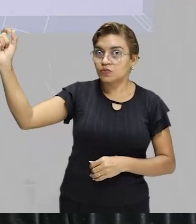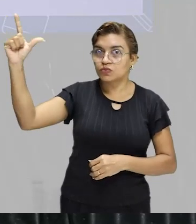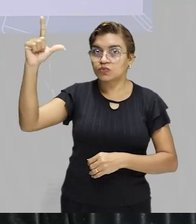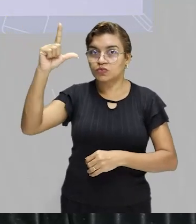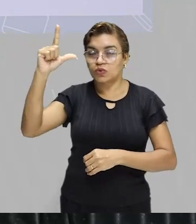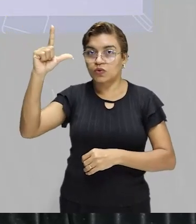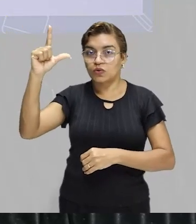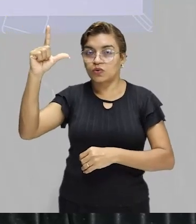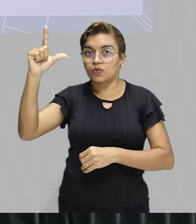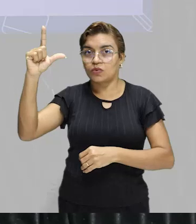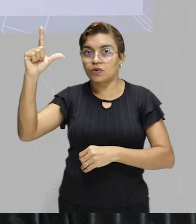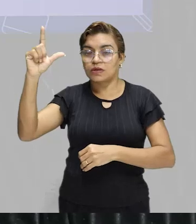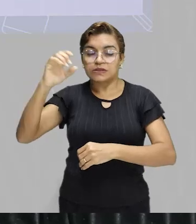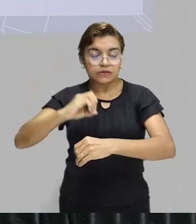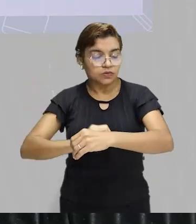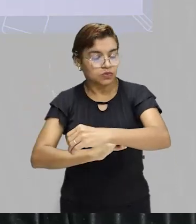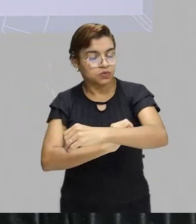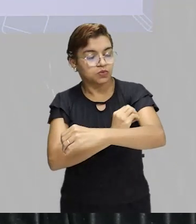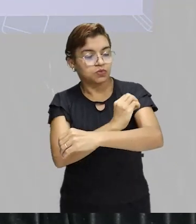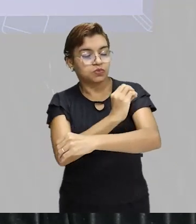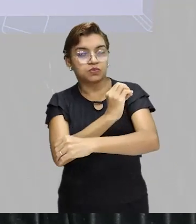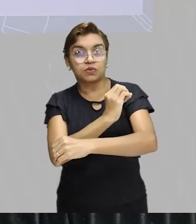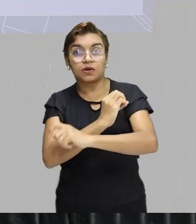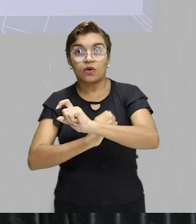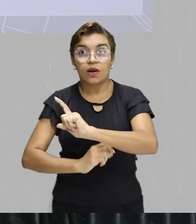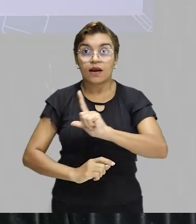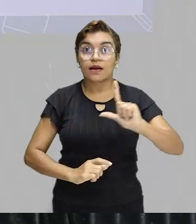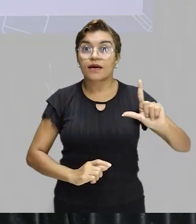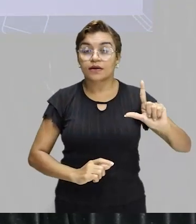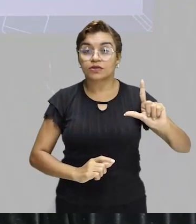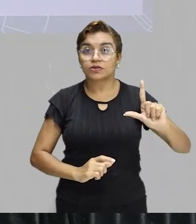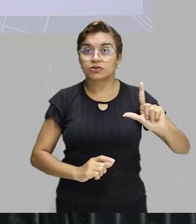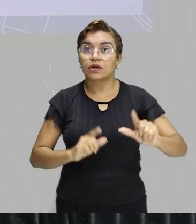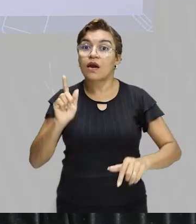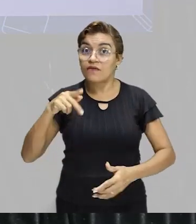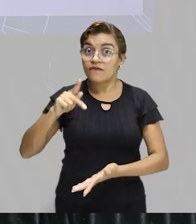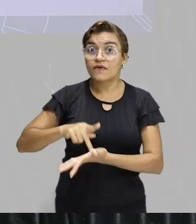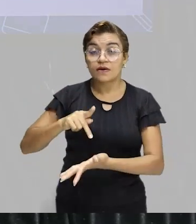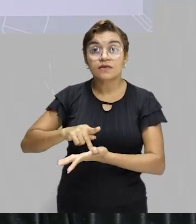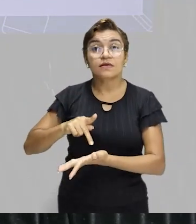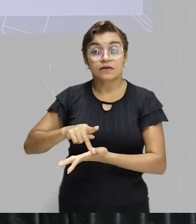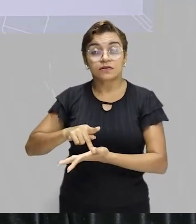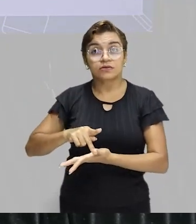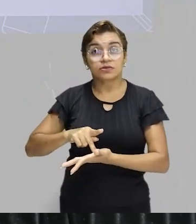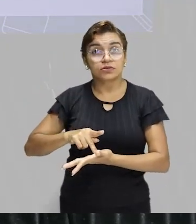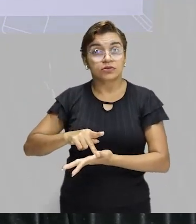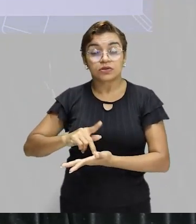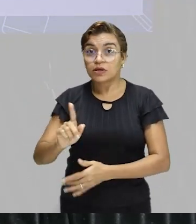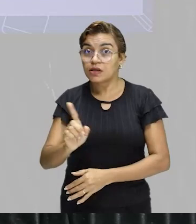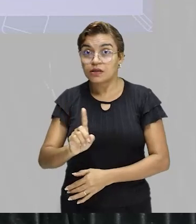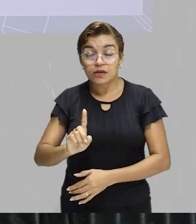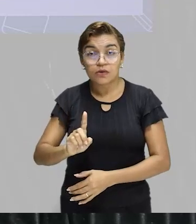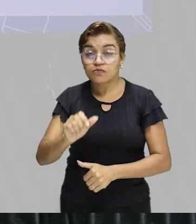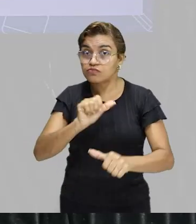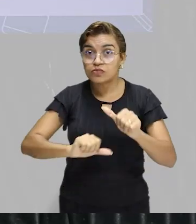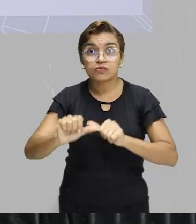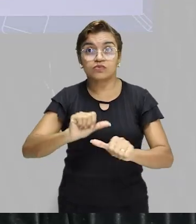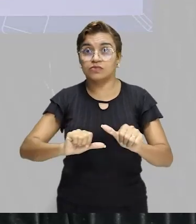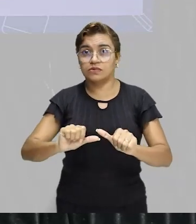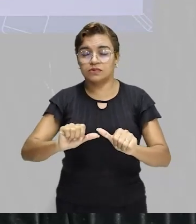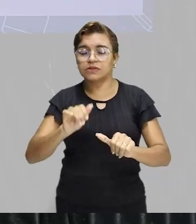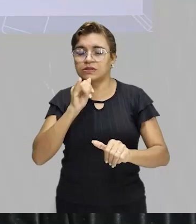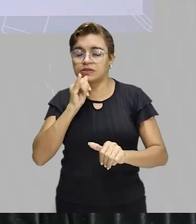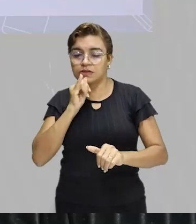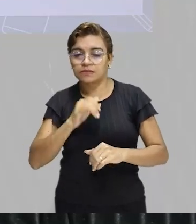no leste. Então, isso é algo que não muda, é um fato, é uma realidade, é uma verdade